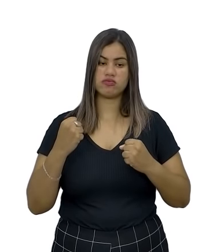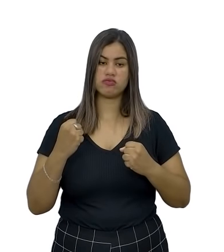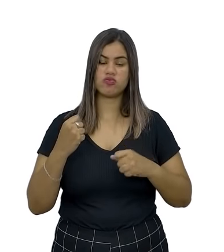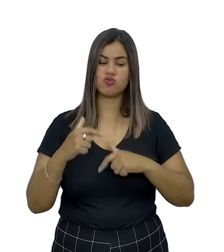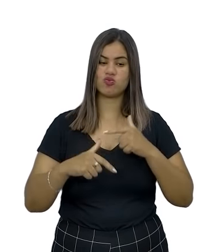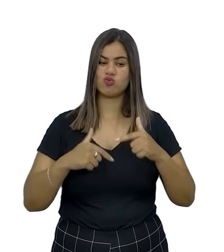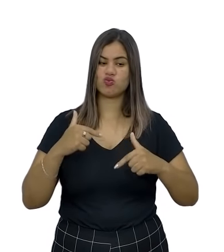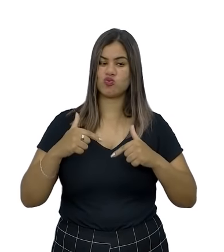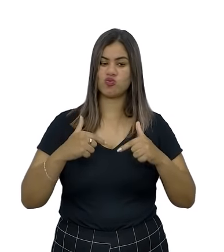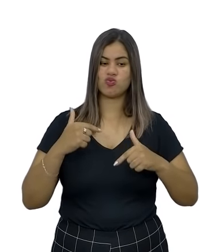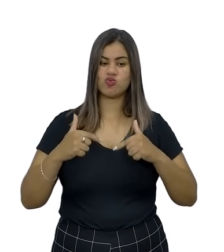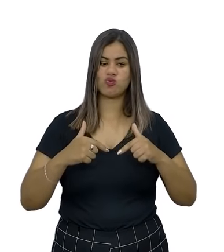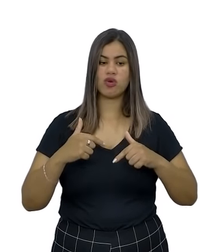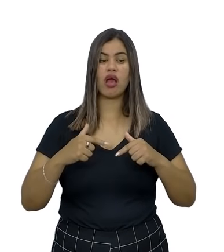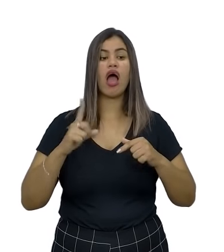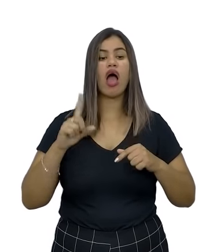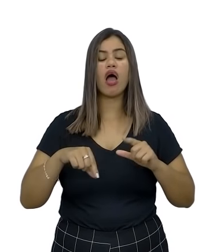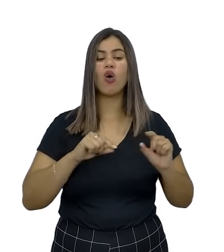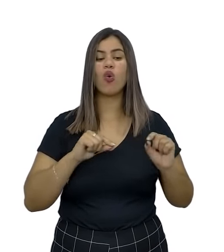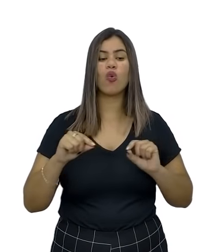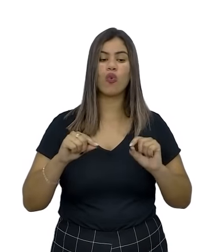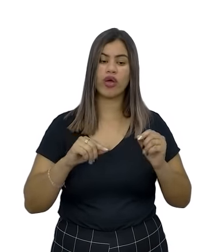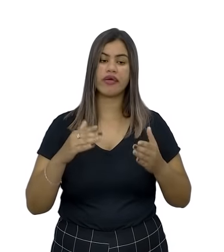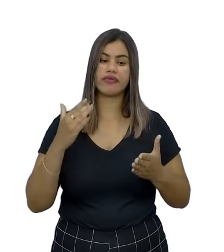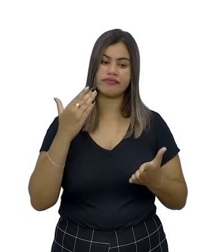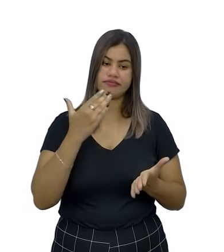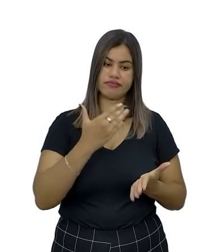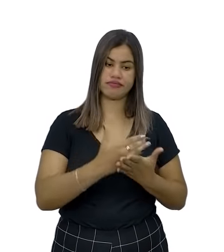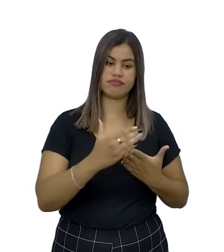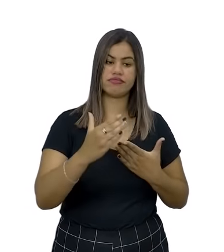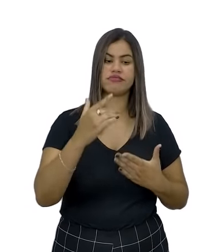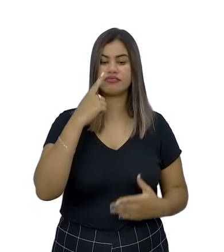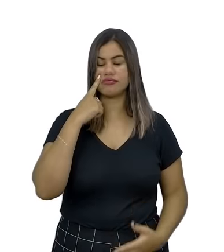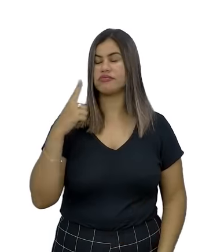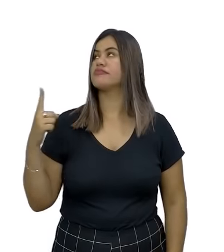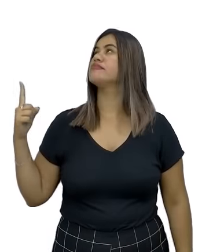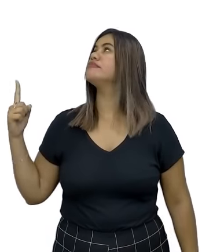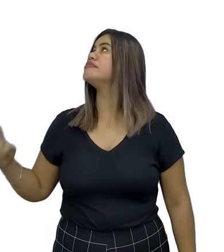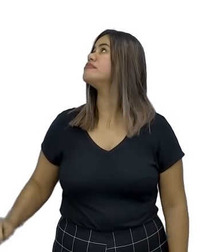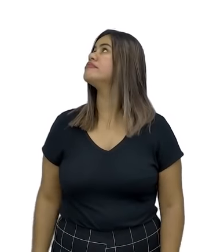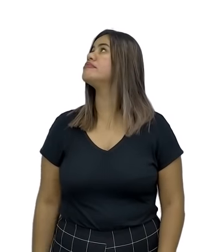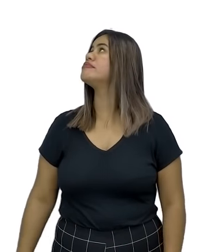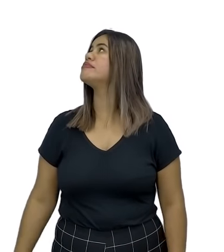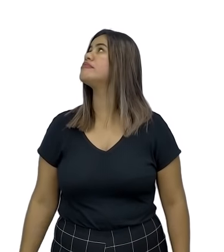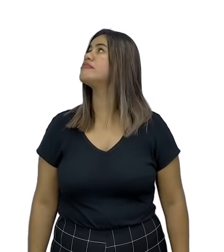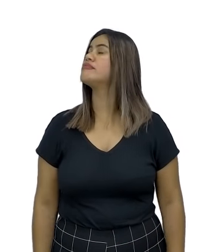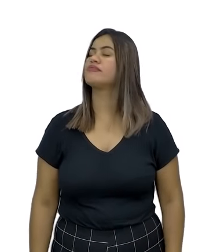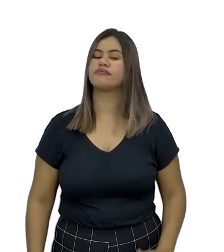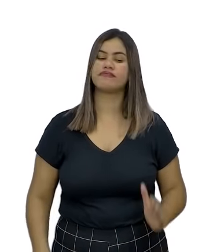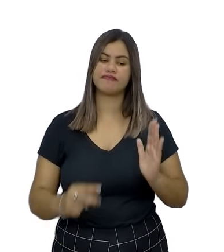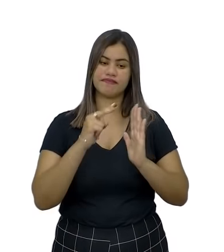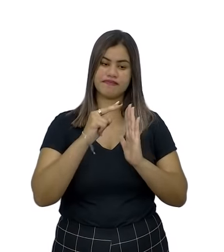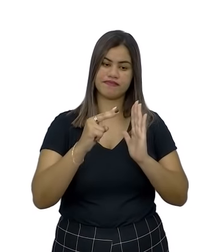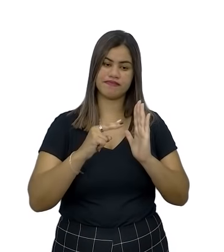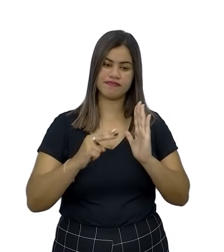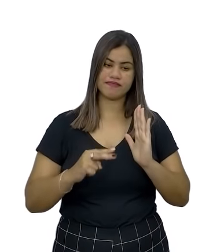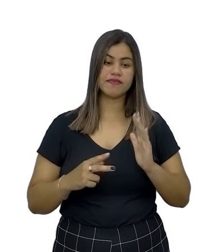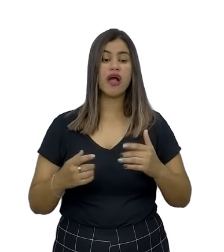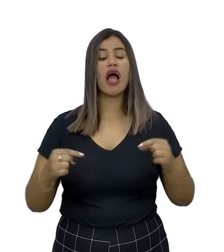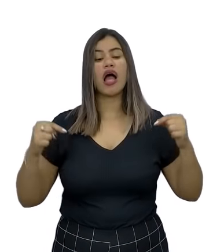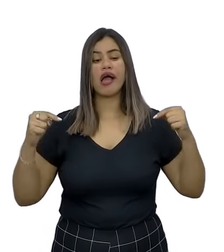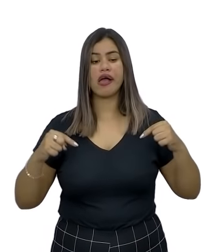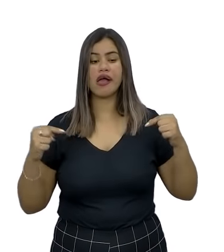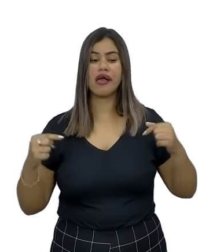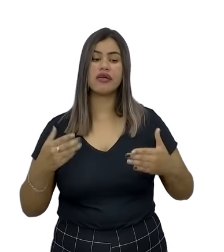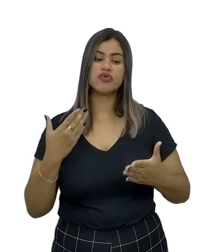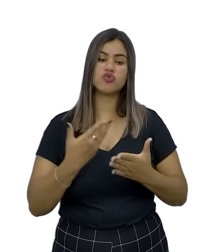trabalho. Ele tem o iniciando, tá? Então aqui eu vou ler um pedacinho, né? Nesta aula, as